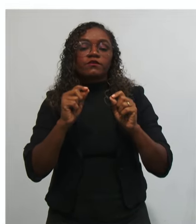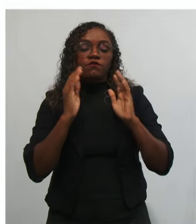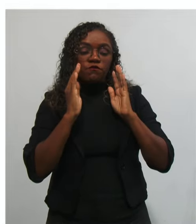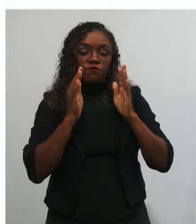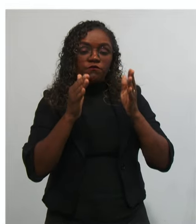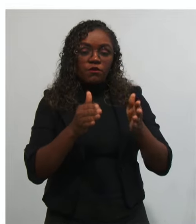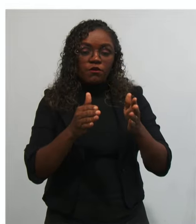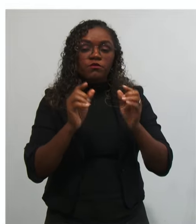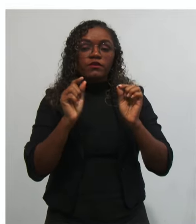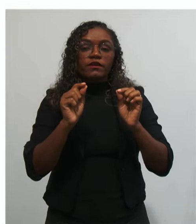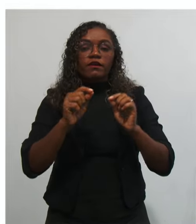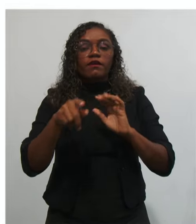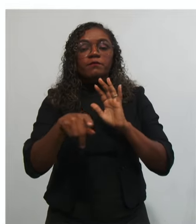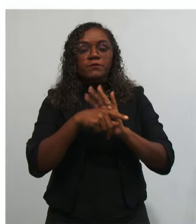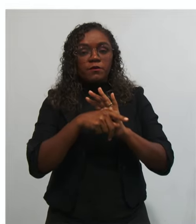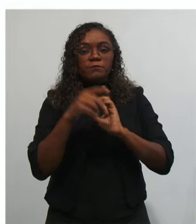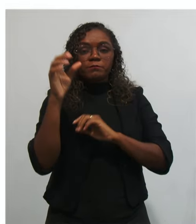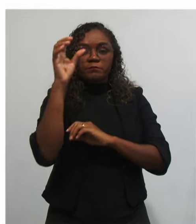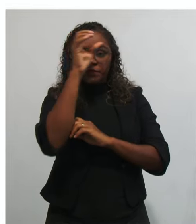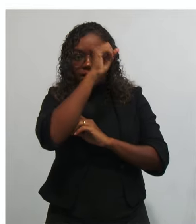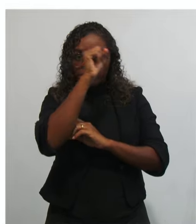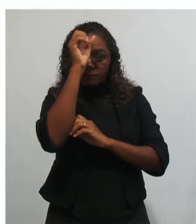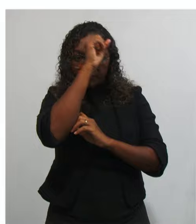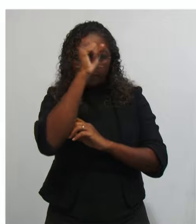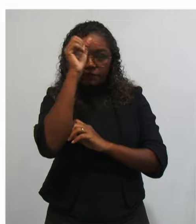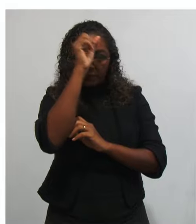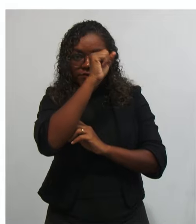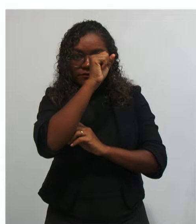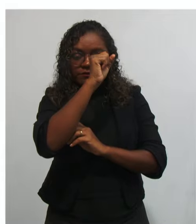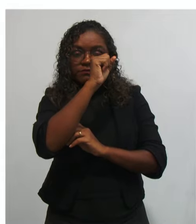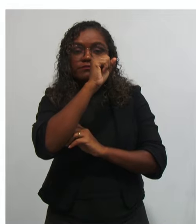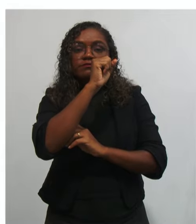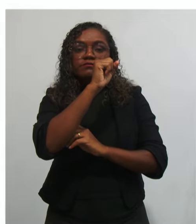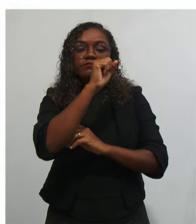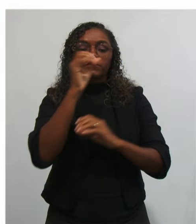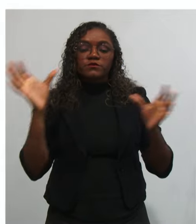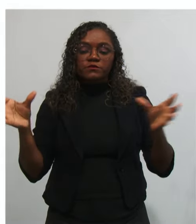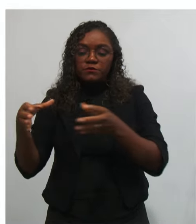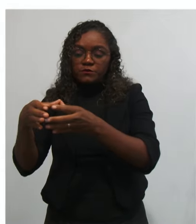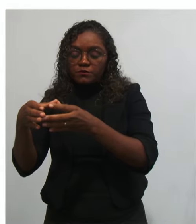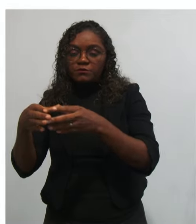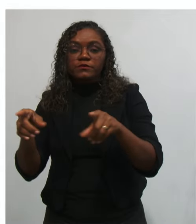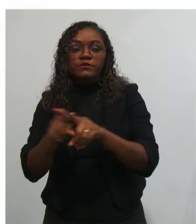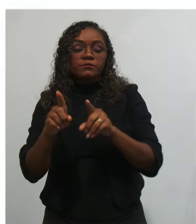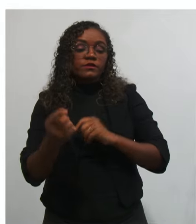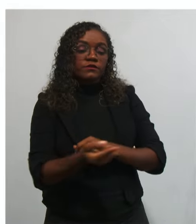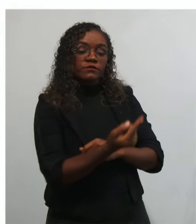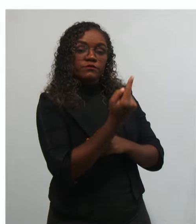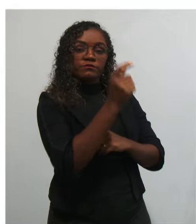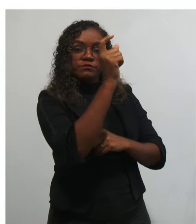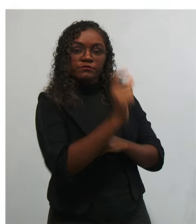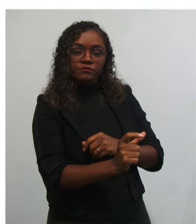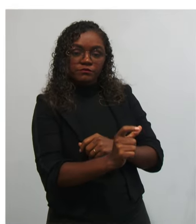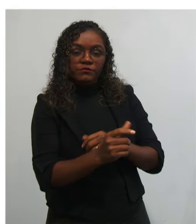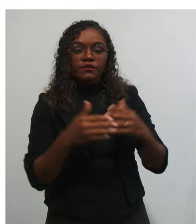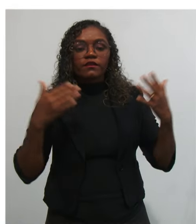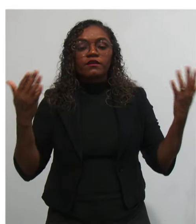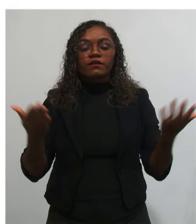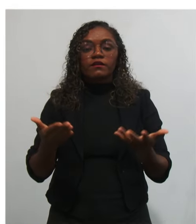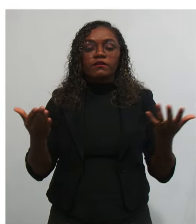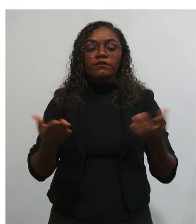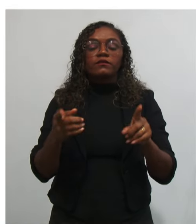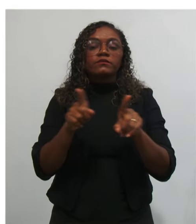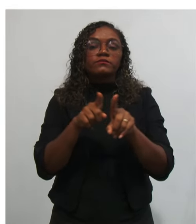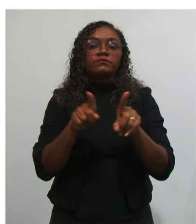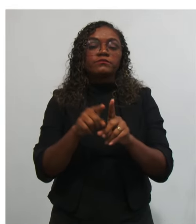o texto é a aprendizagem aprendizagem eh coletiva e aprendizagem individual vamos ainda